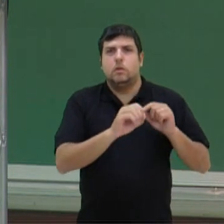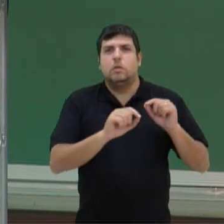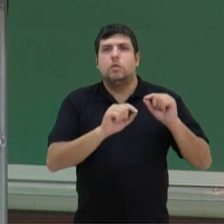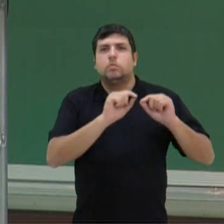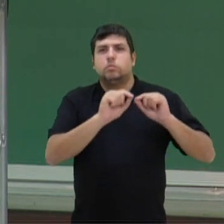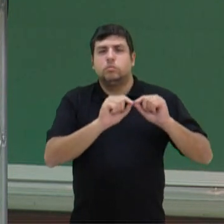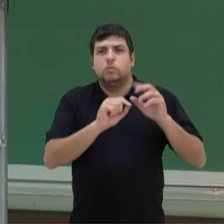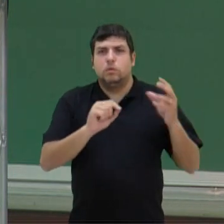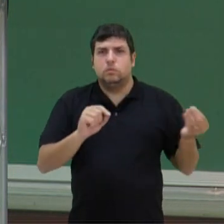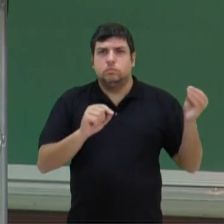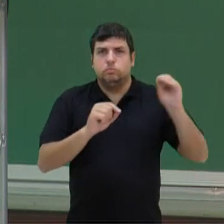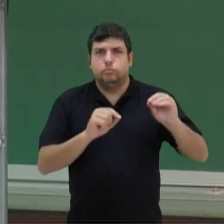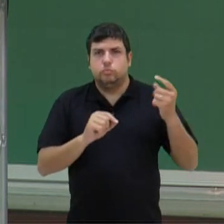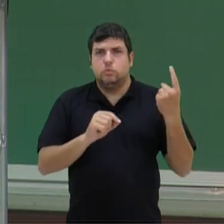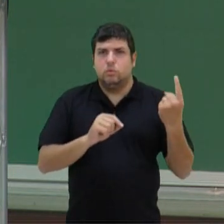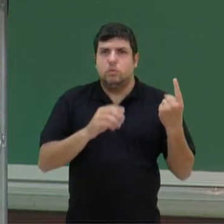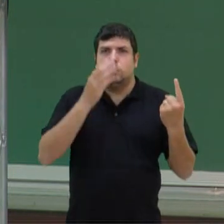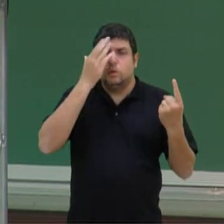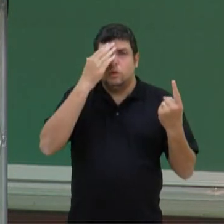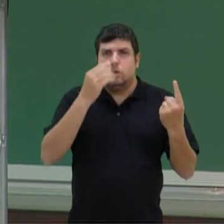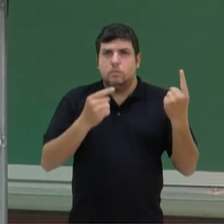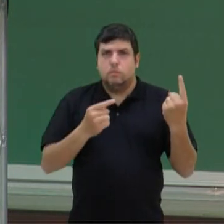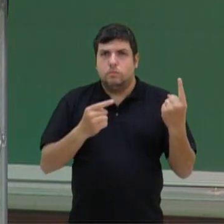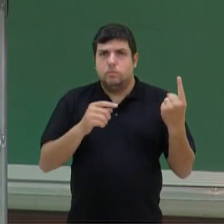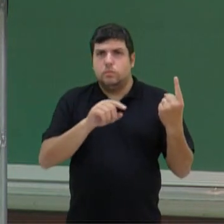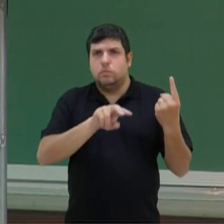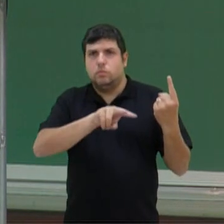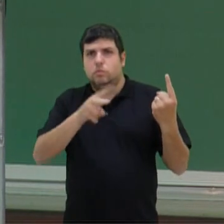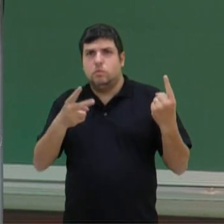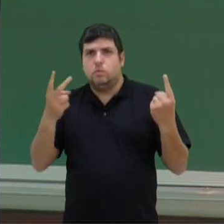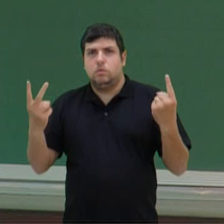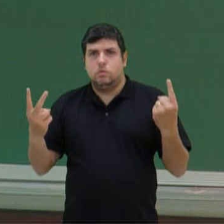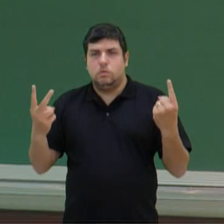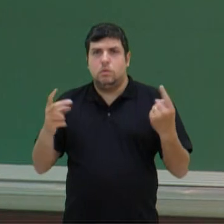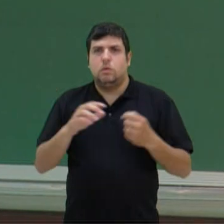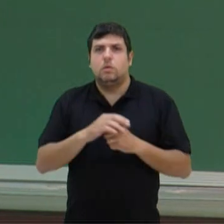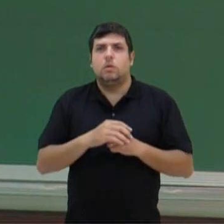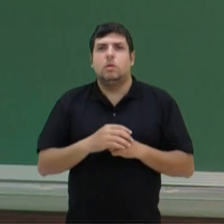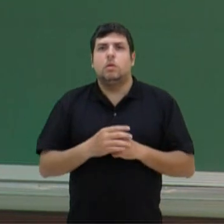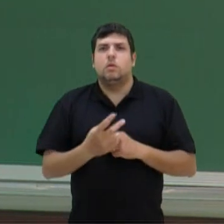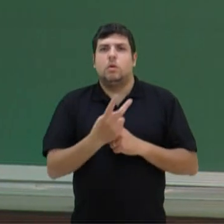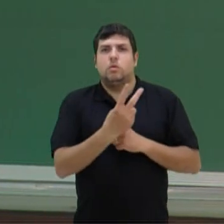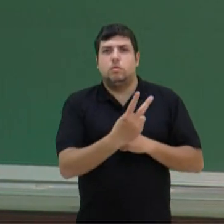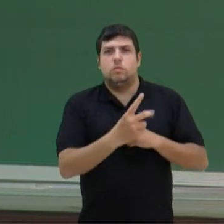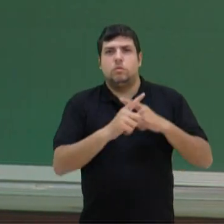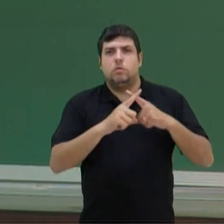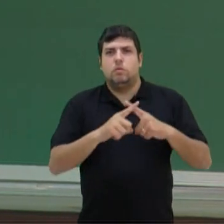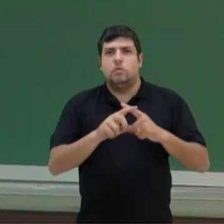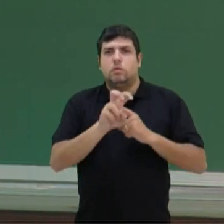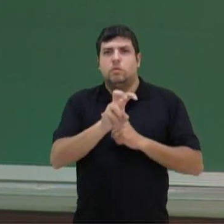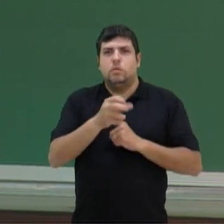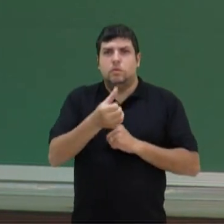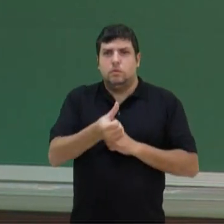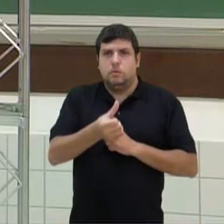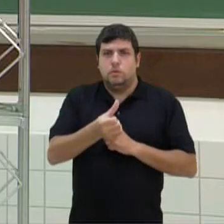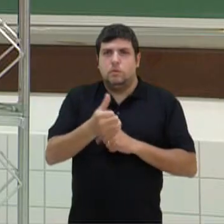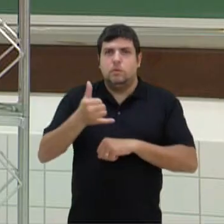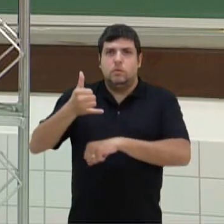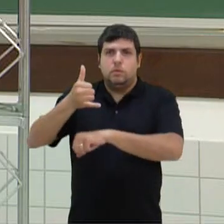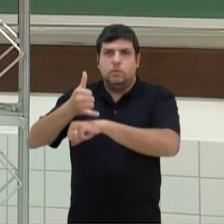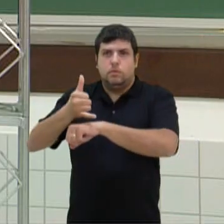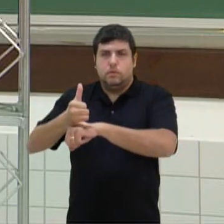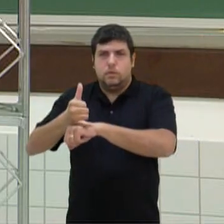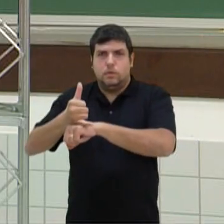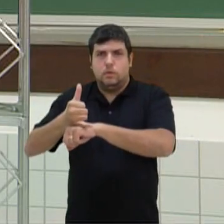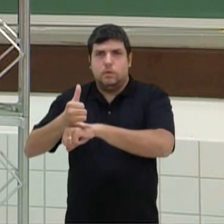proporção 1 para 2, tá? Da hematita, tem 2 vezes 56 para o ferro. Isso aqui,